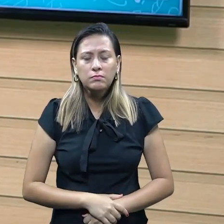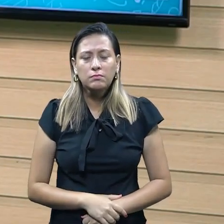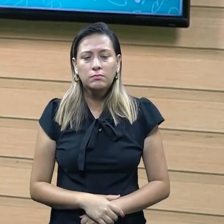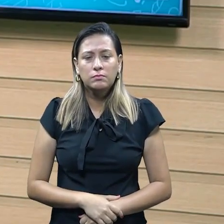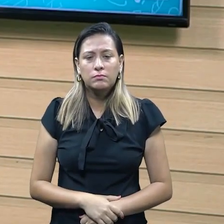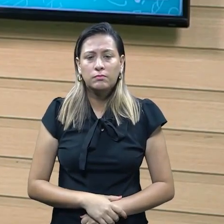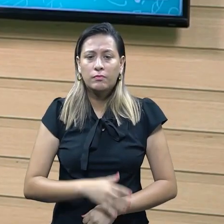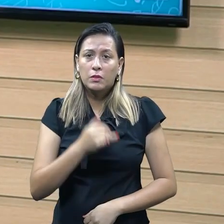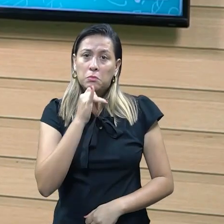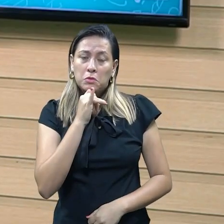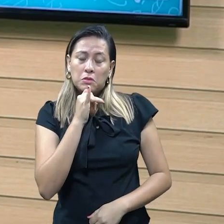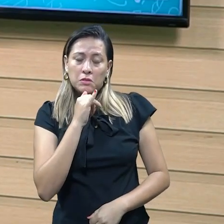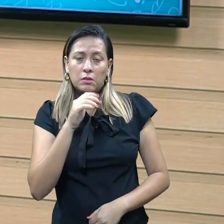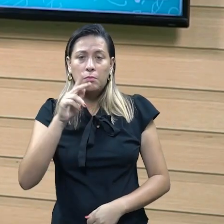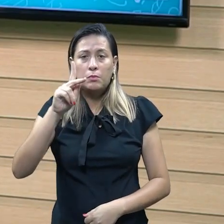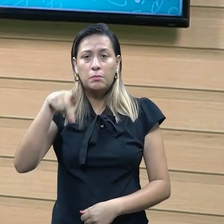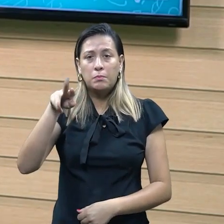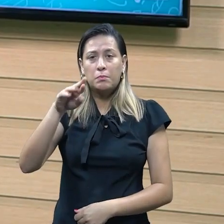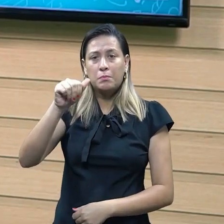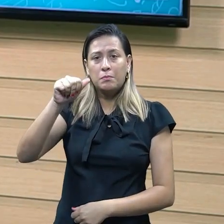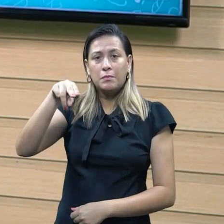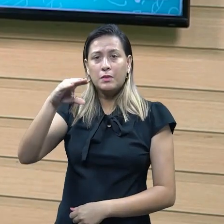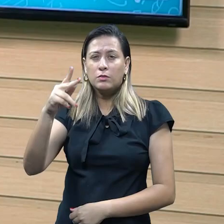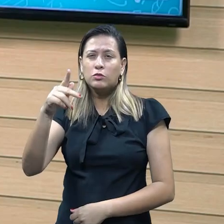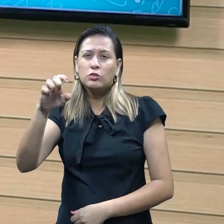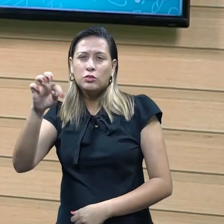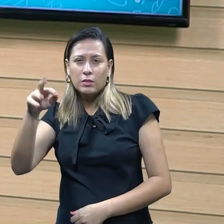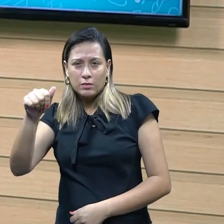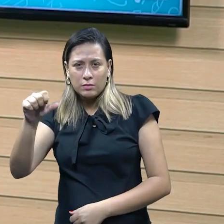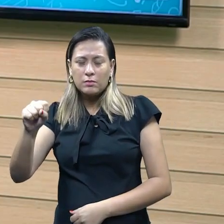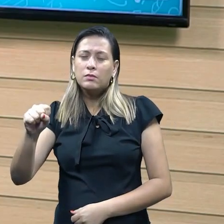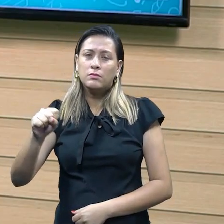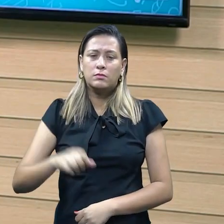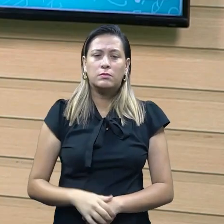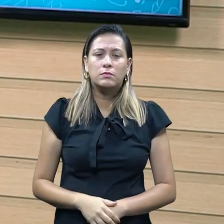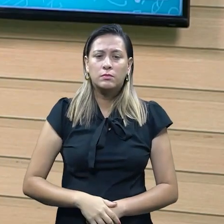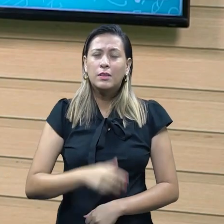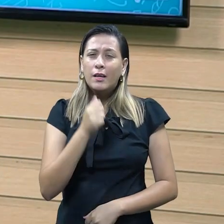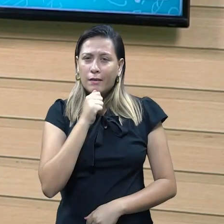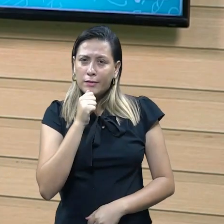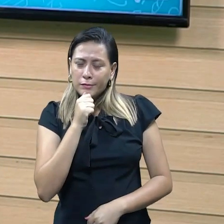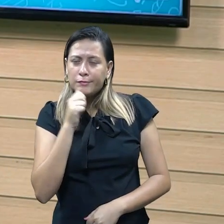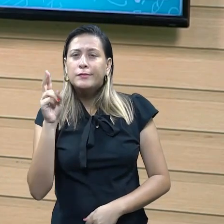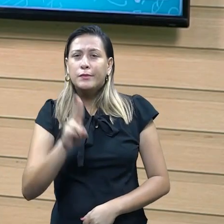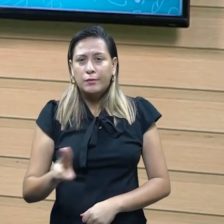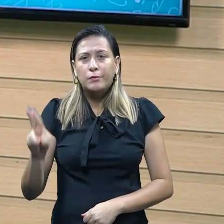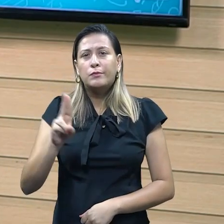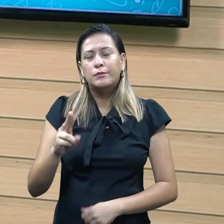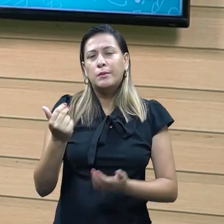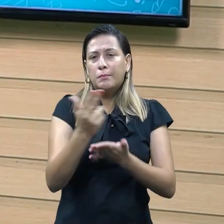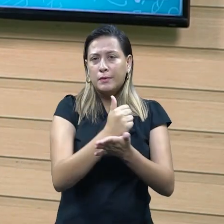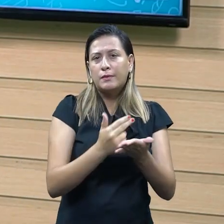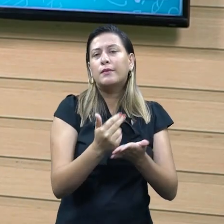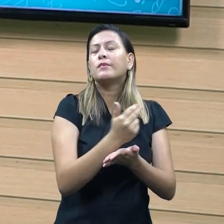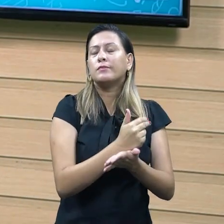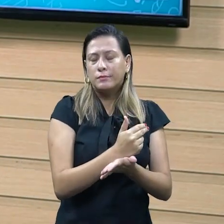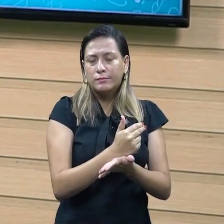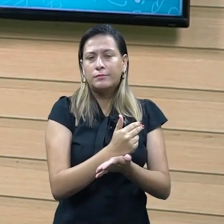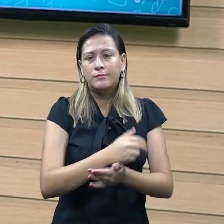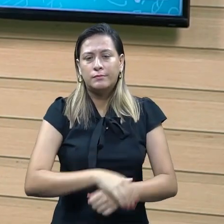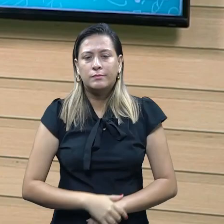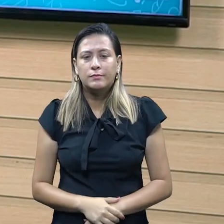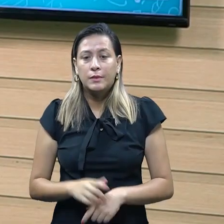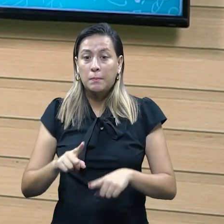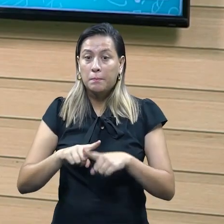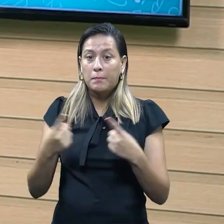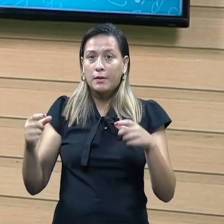dispositivos, como pranchetas, que ainda são utilizados para a produção desses desenhos. Mas esse